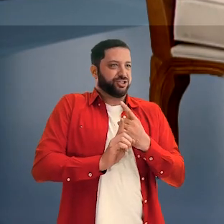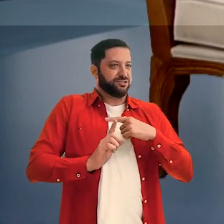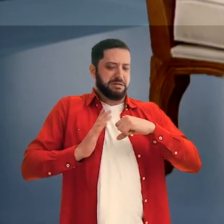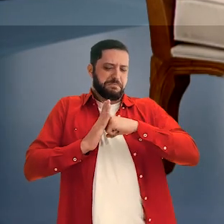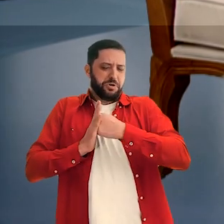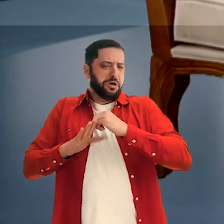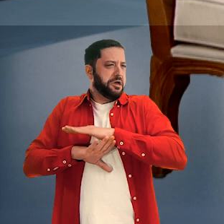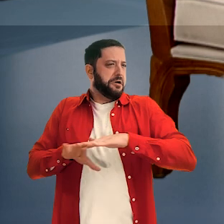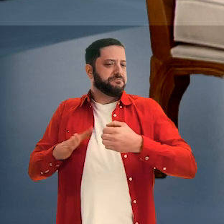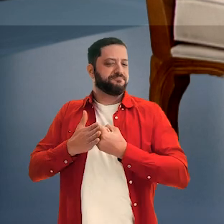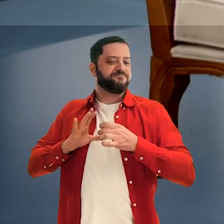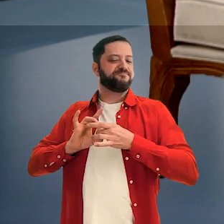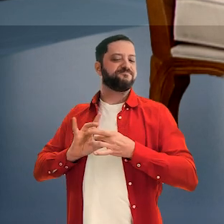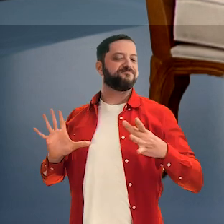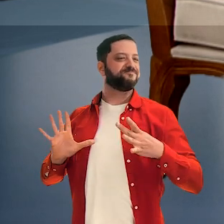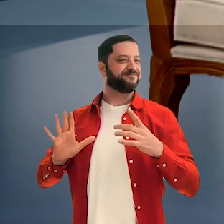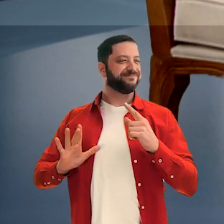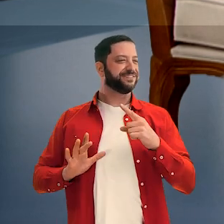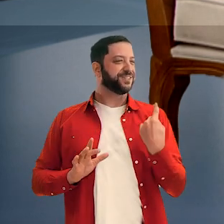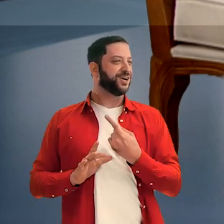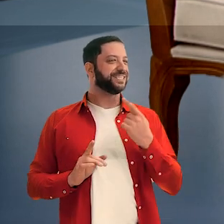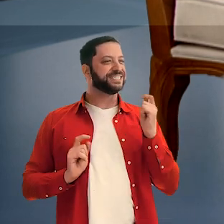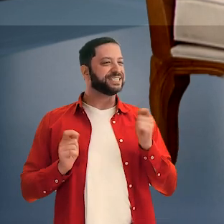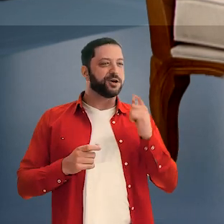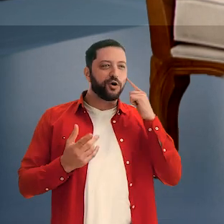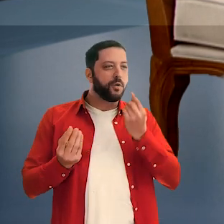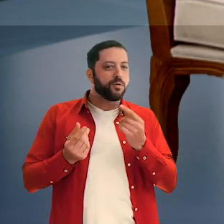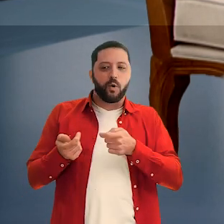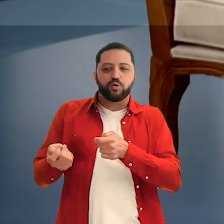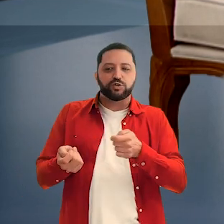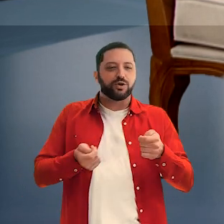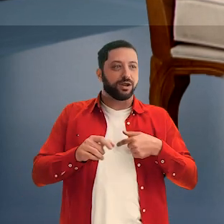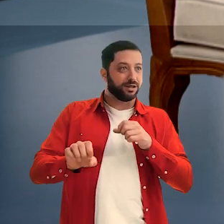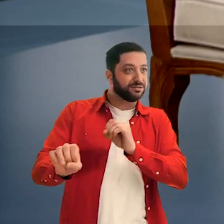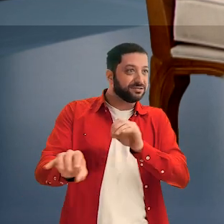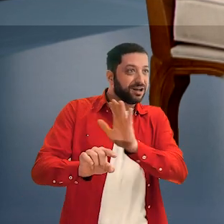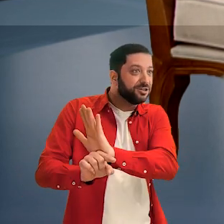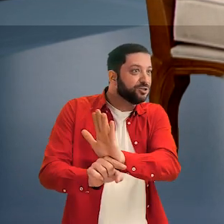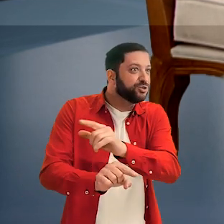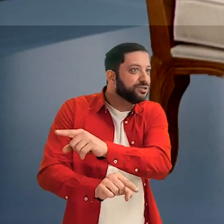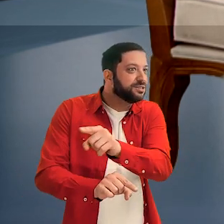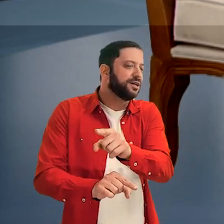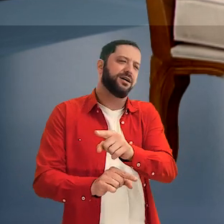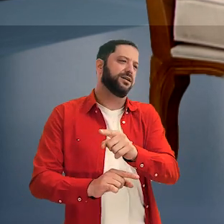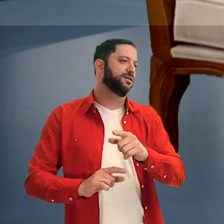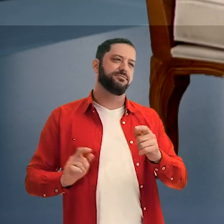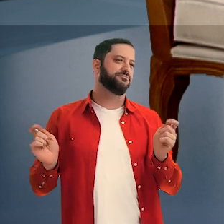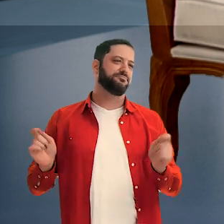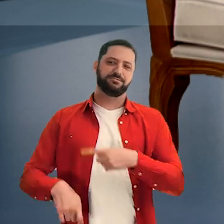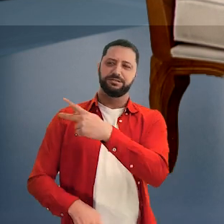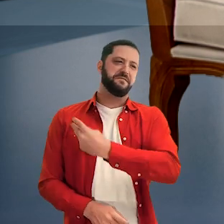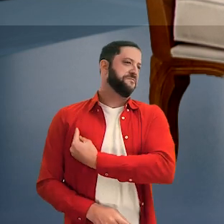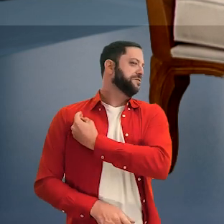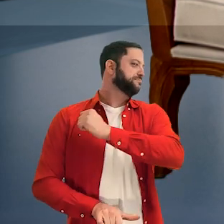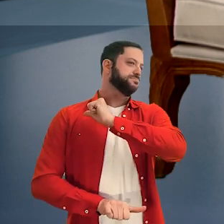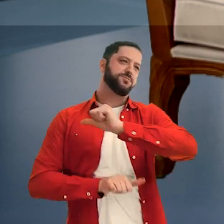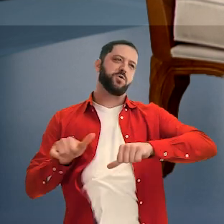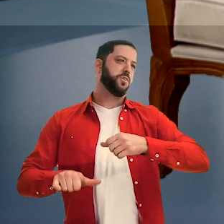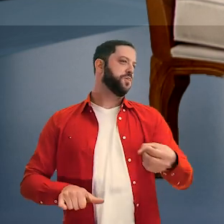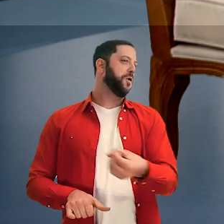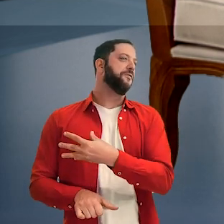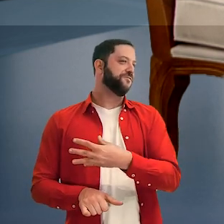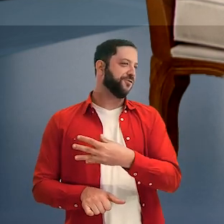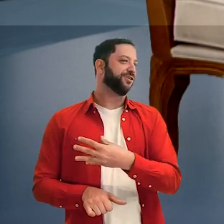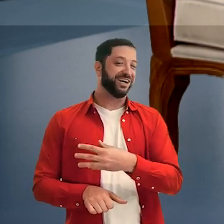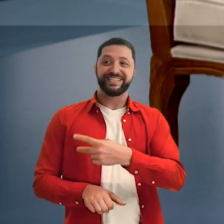identidade através do desbloqueio e através de uma ativação que a gente sabe como conduzir, a pessoa ela tem um posicionamento